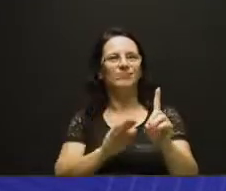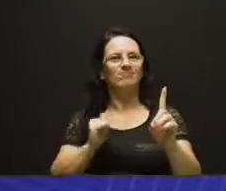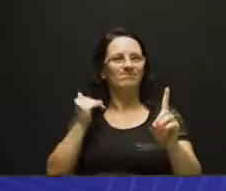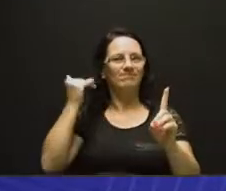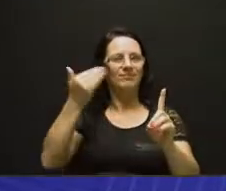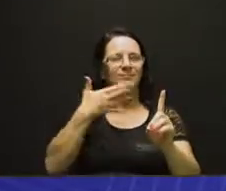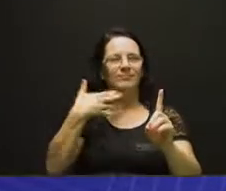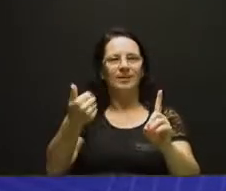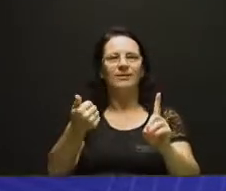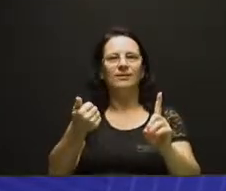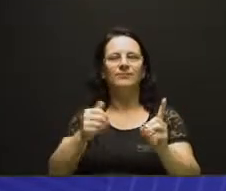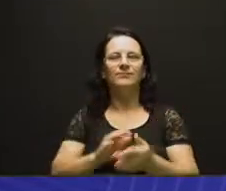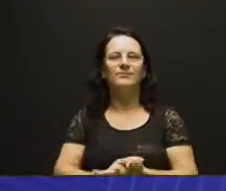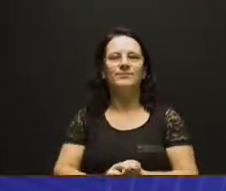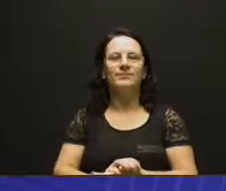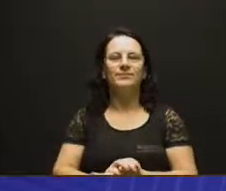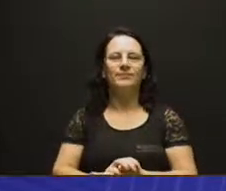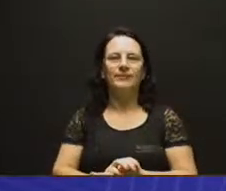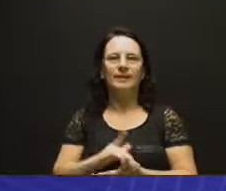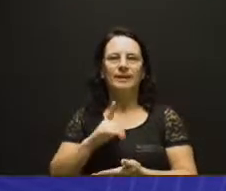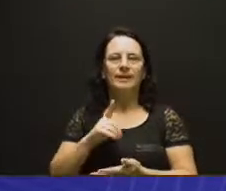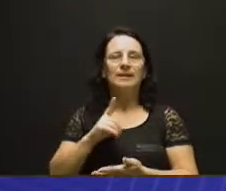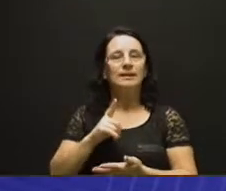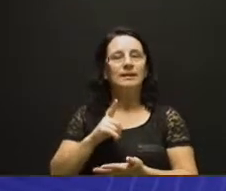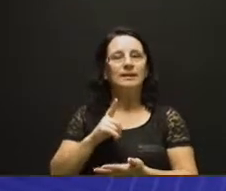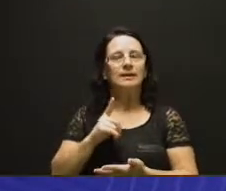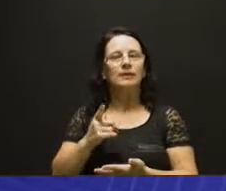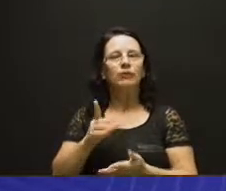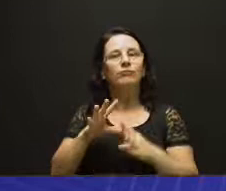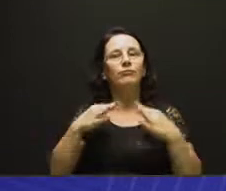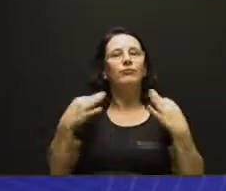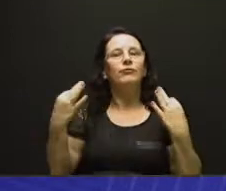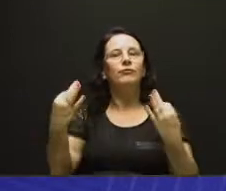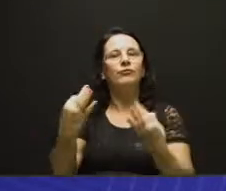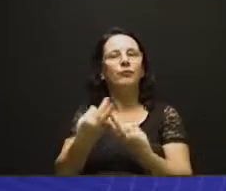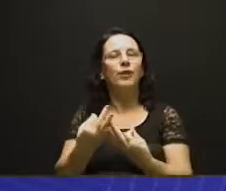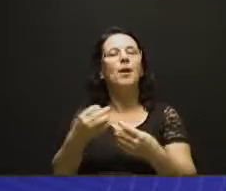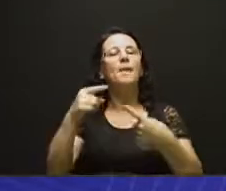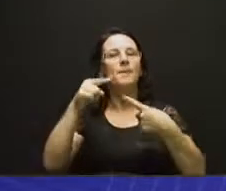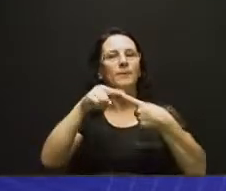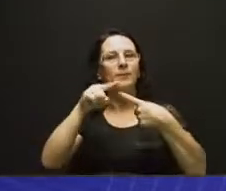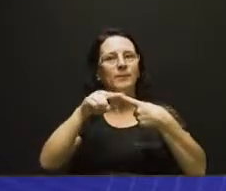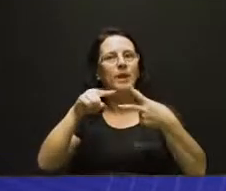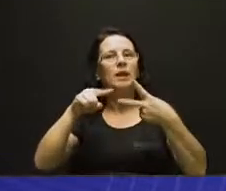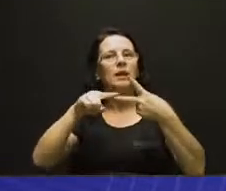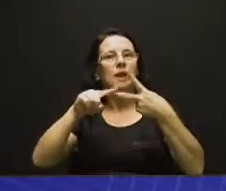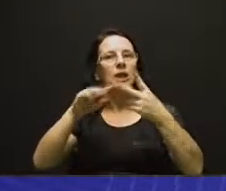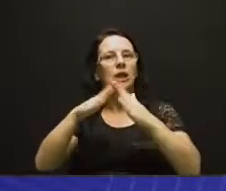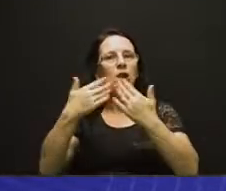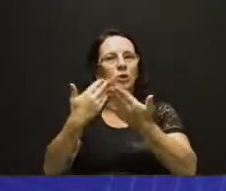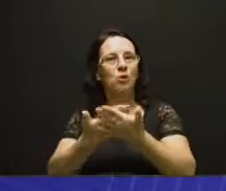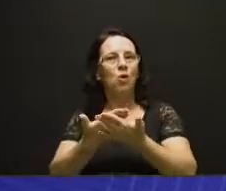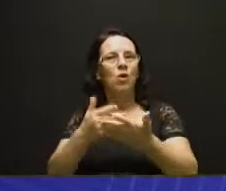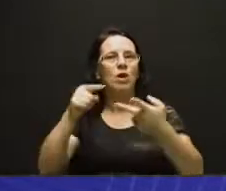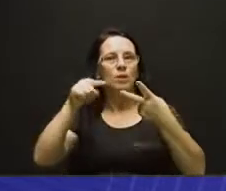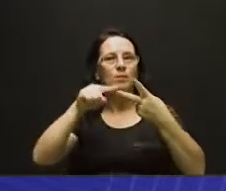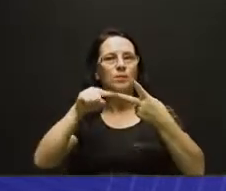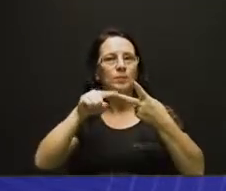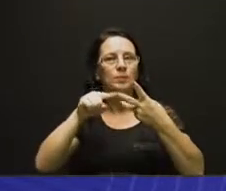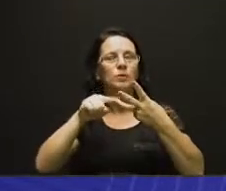e aí eu acho que tem que ter um tripé e família escola e profissionais